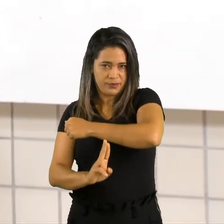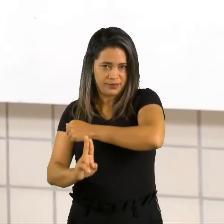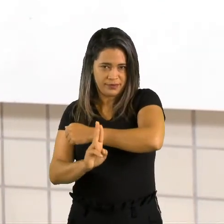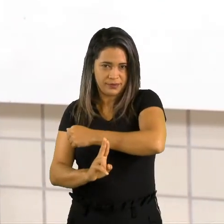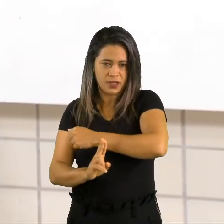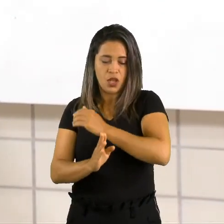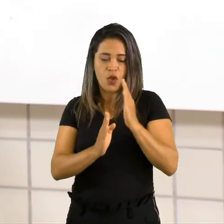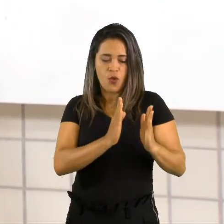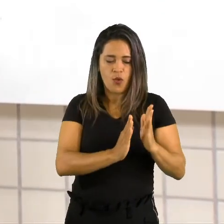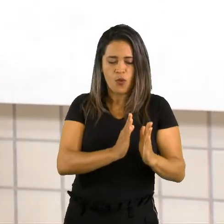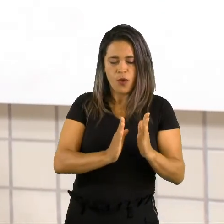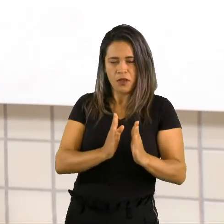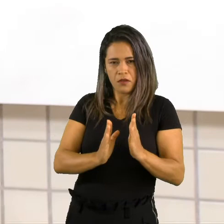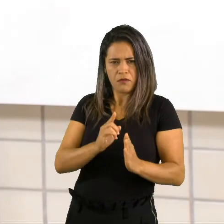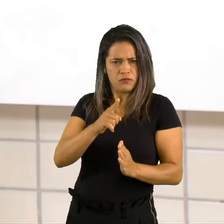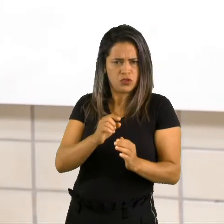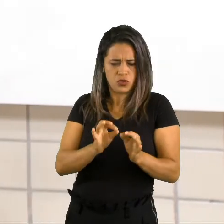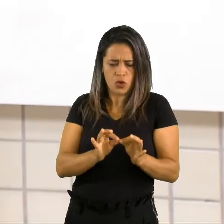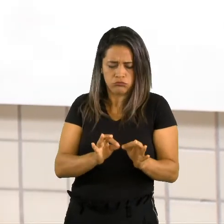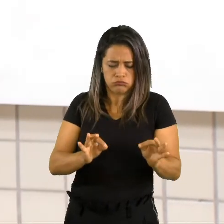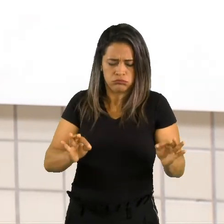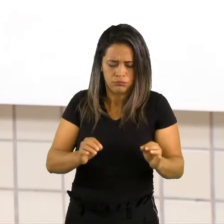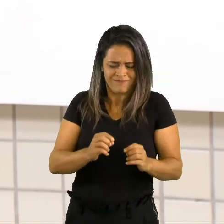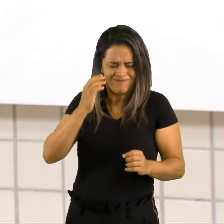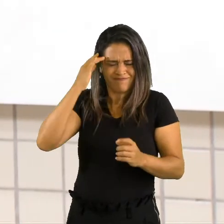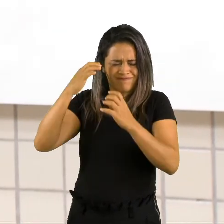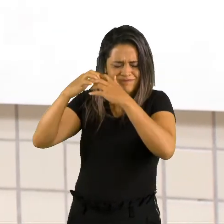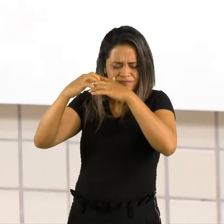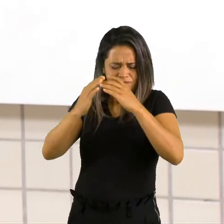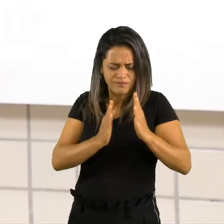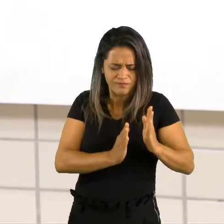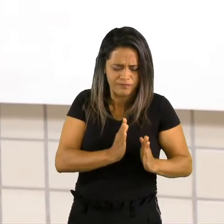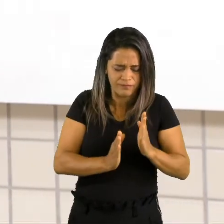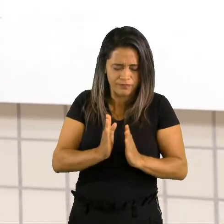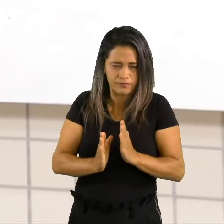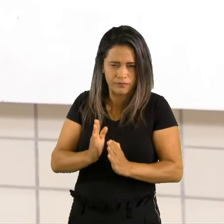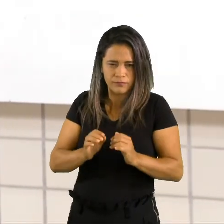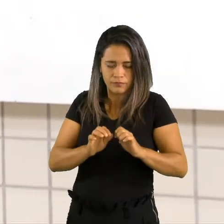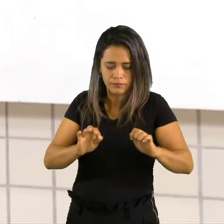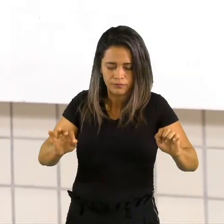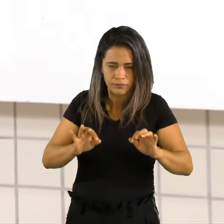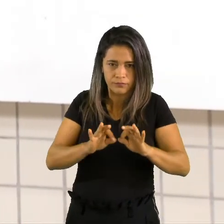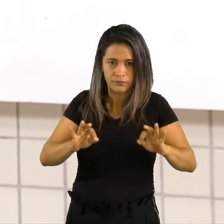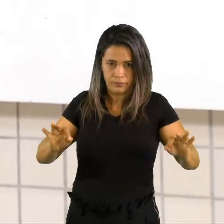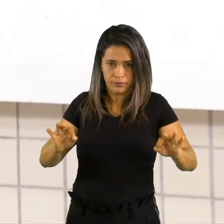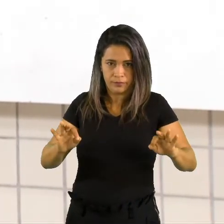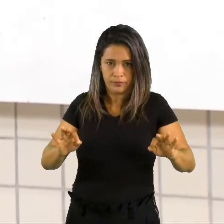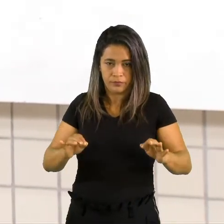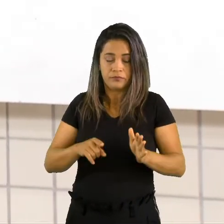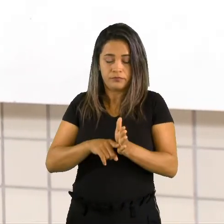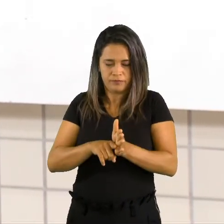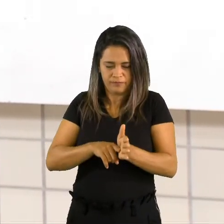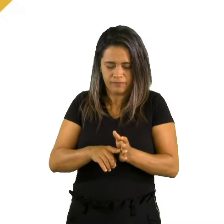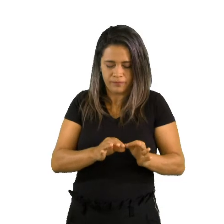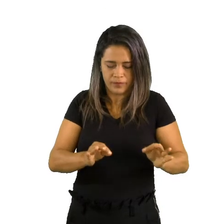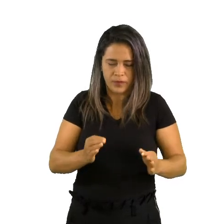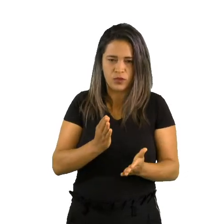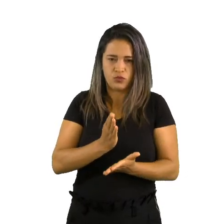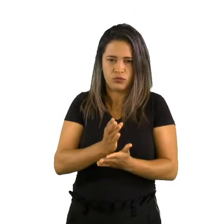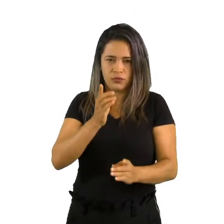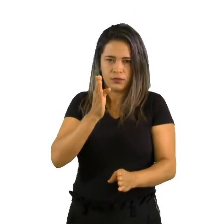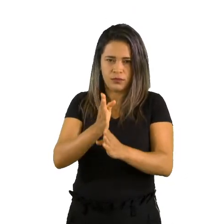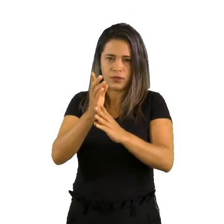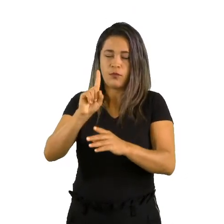quanto em quanto, você vai abrindo, pensando, contando e vai verificando aonde tem o número, ok? Vamos lá para mais